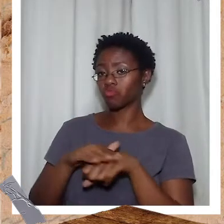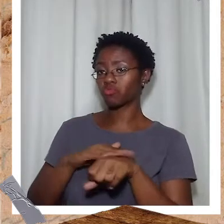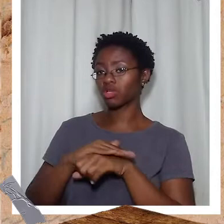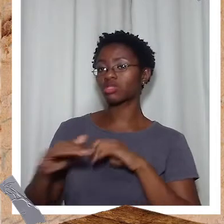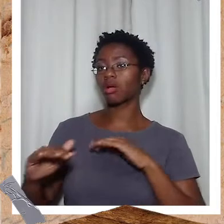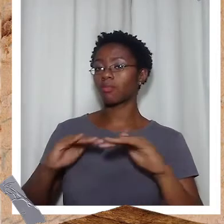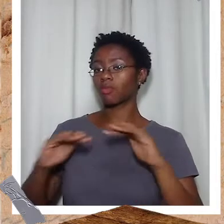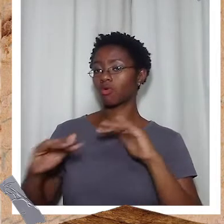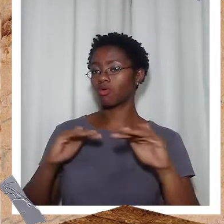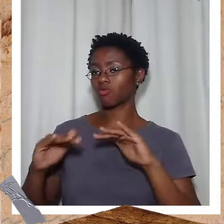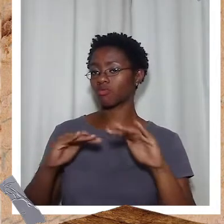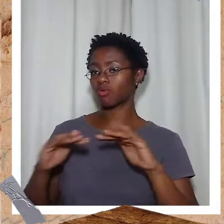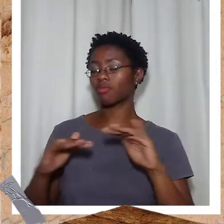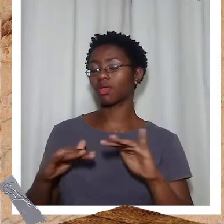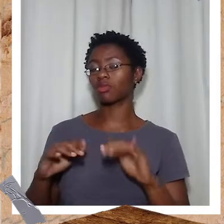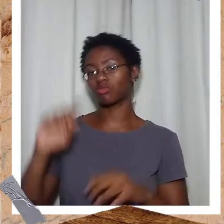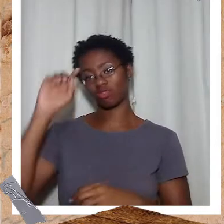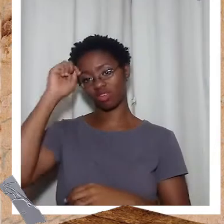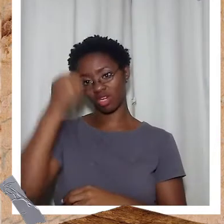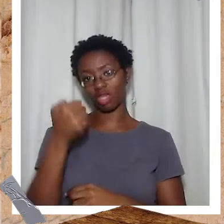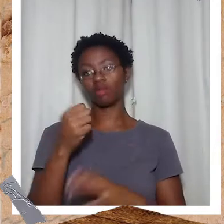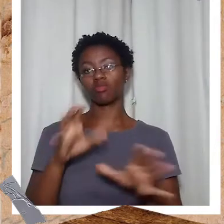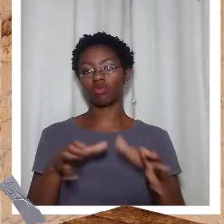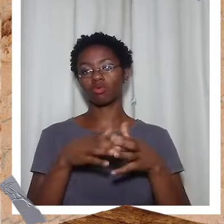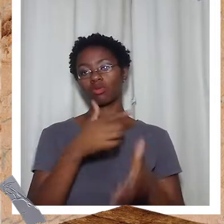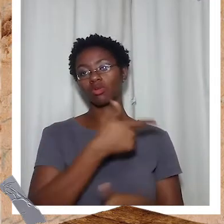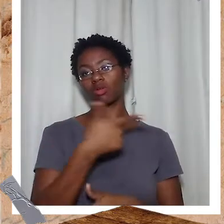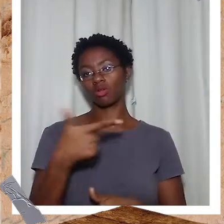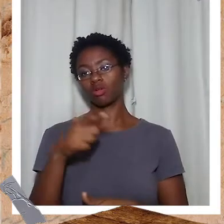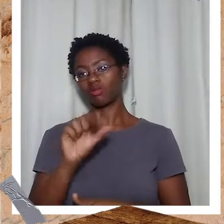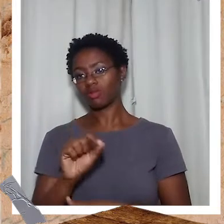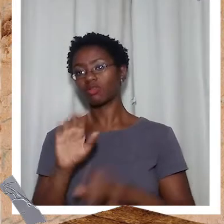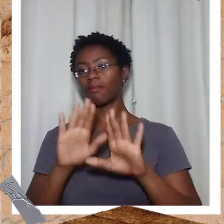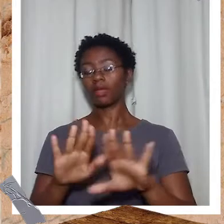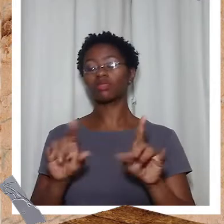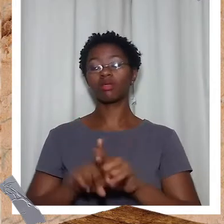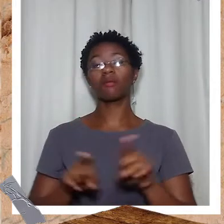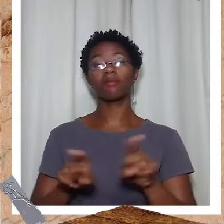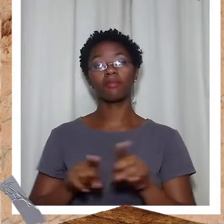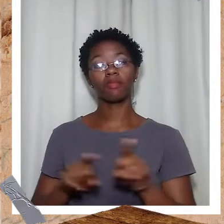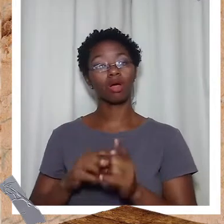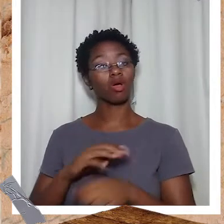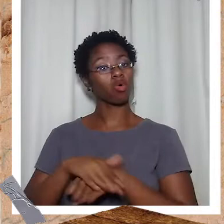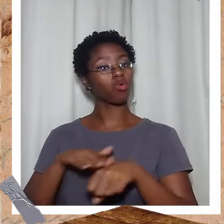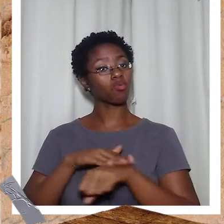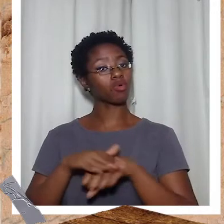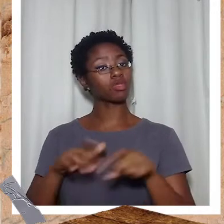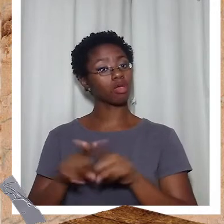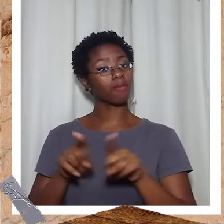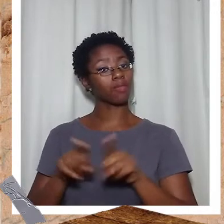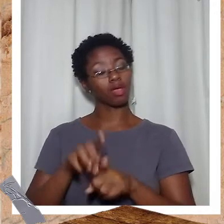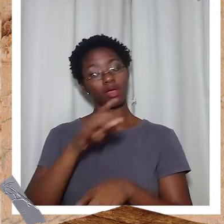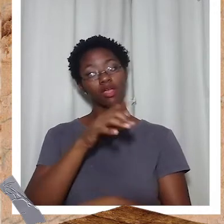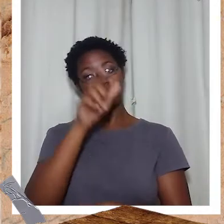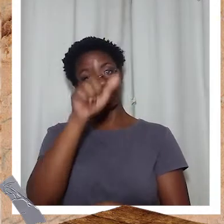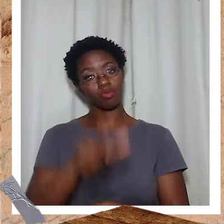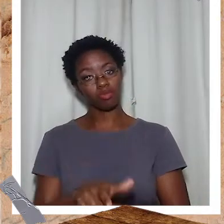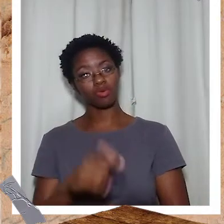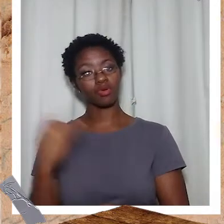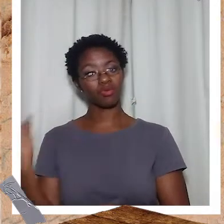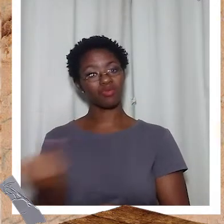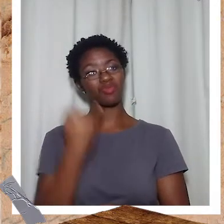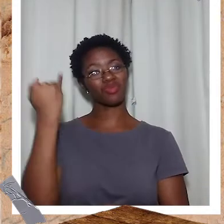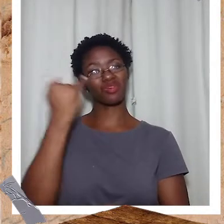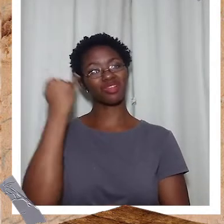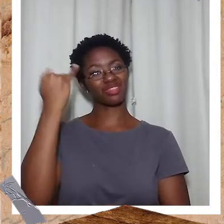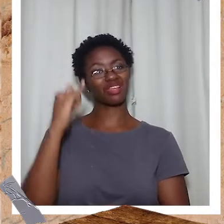o CAN e com o Clube 220, mas também tem um diálogo com uma figura fundamental, interessantíssima, que foi homenageado ano